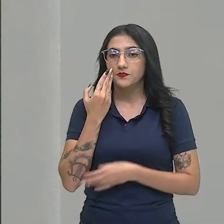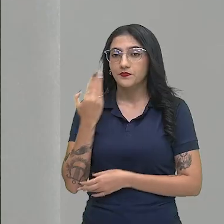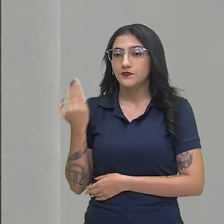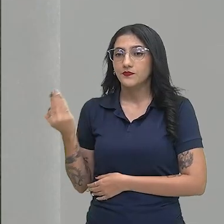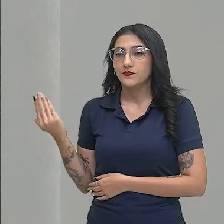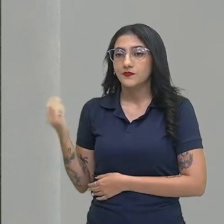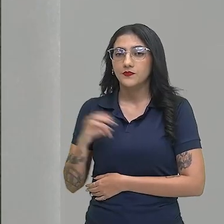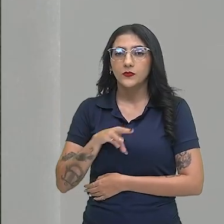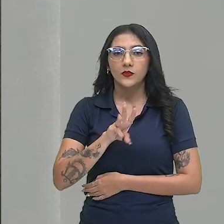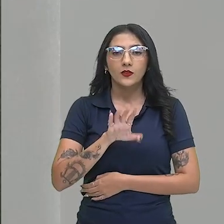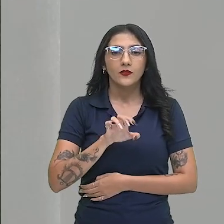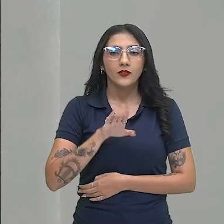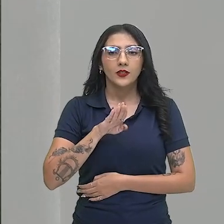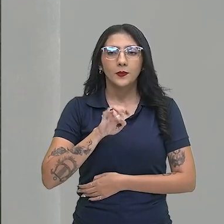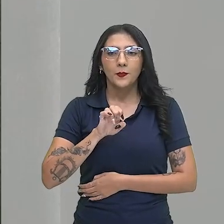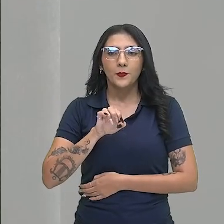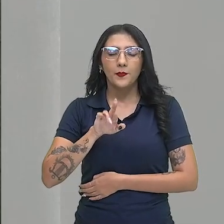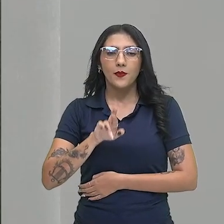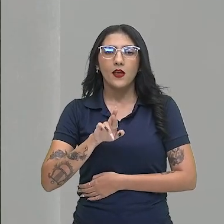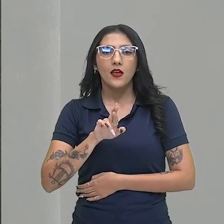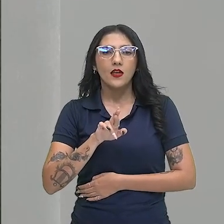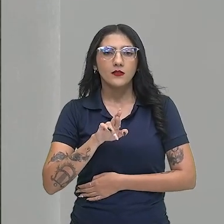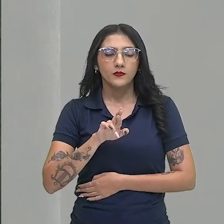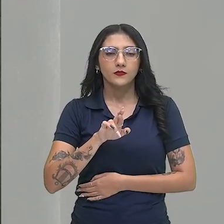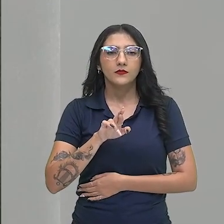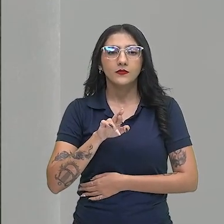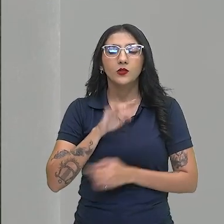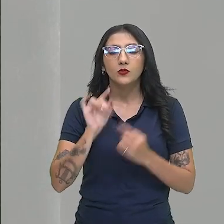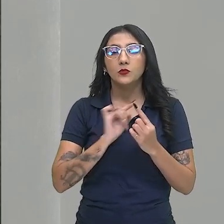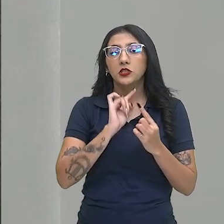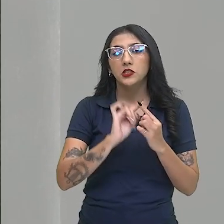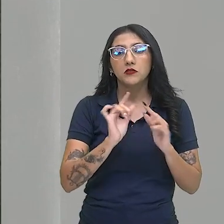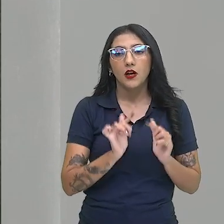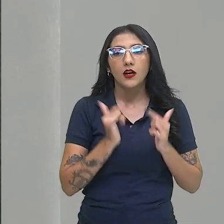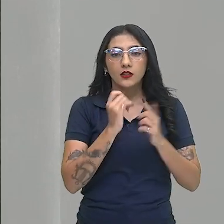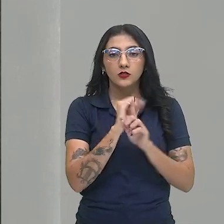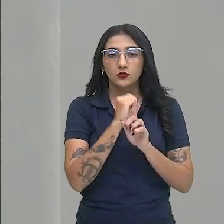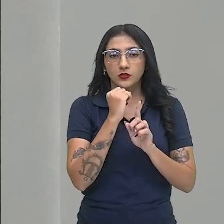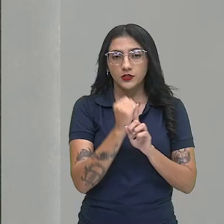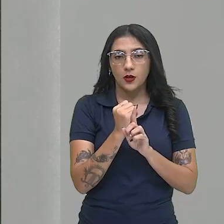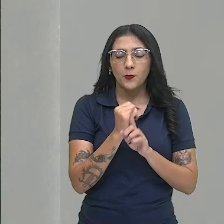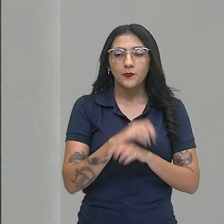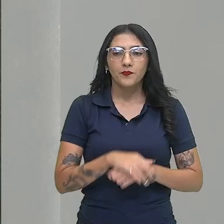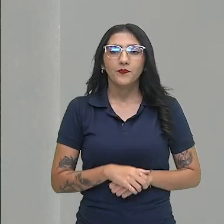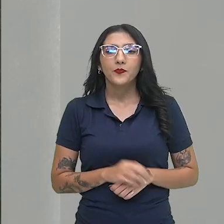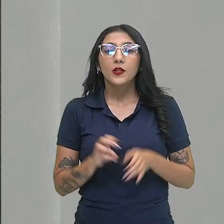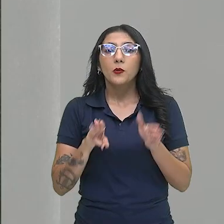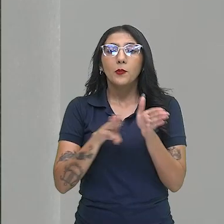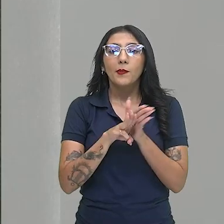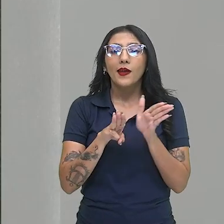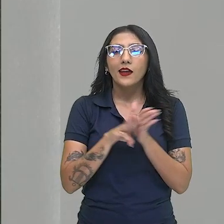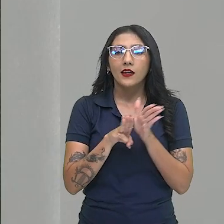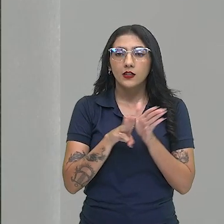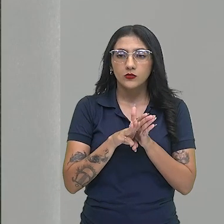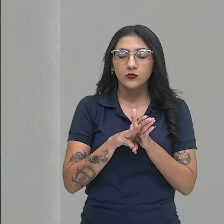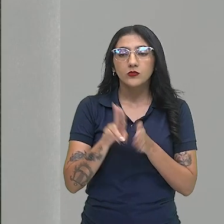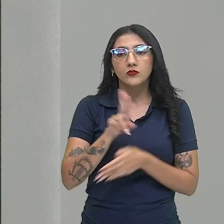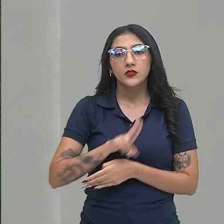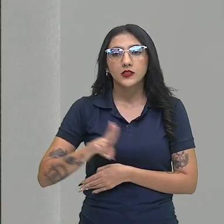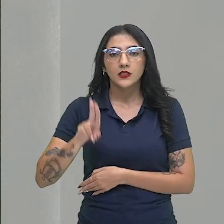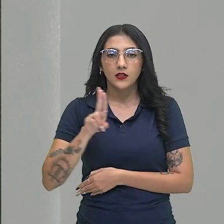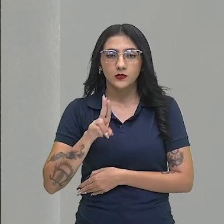cujo objeto dele é a ação social, e o método é chamado do método da compreensão social ou